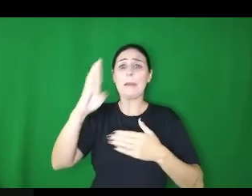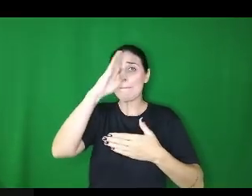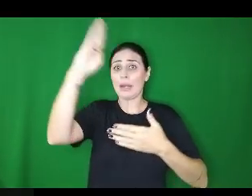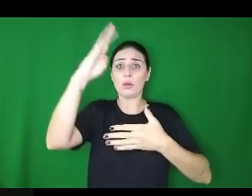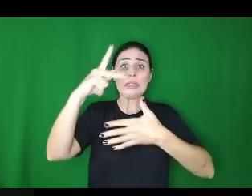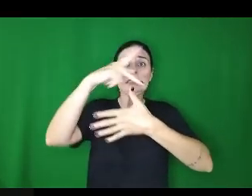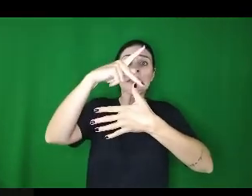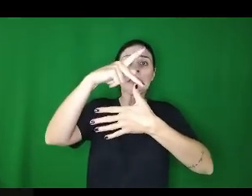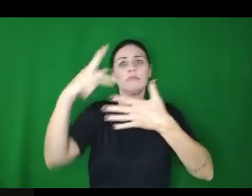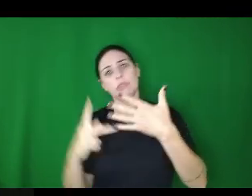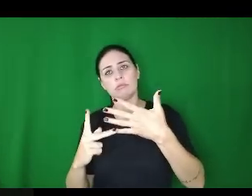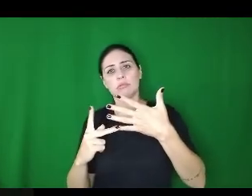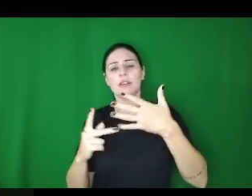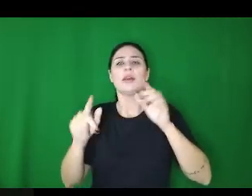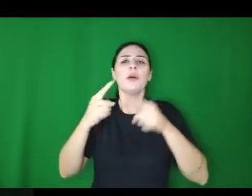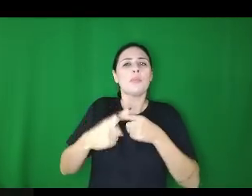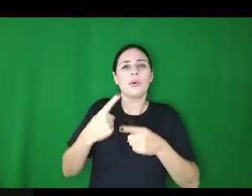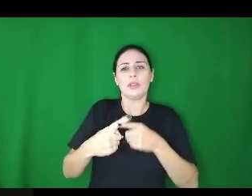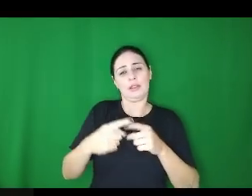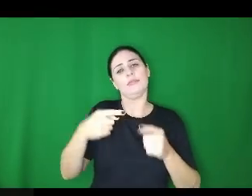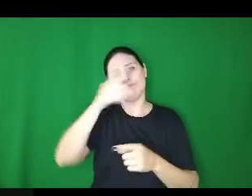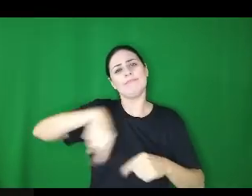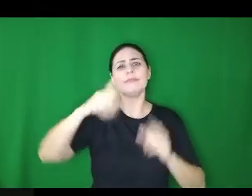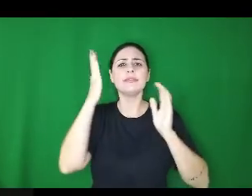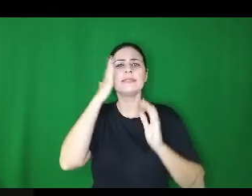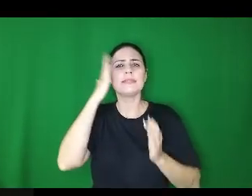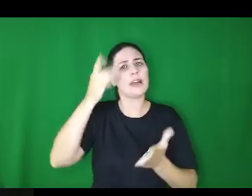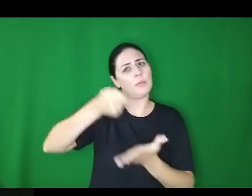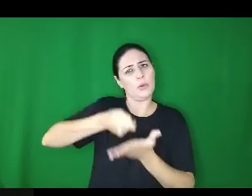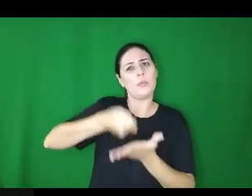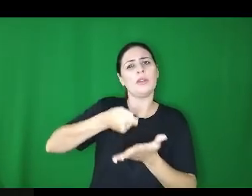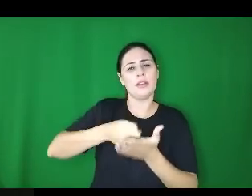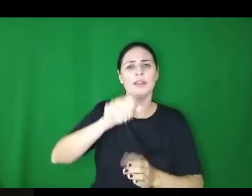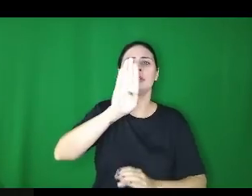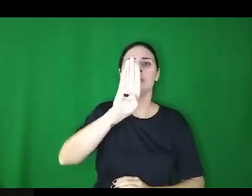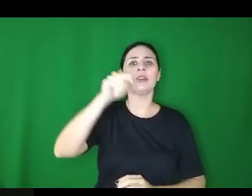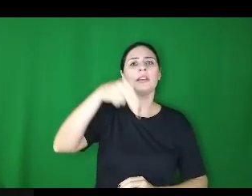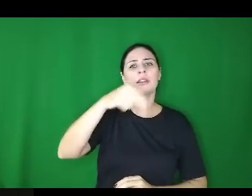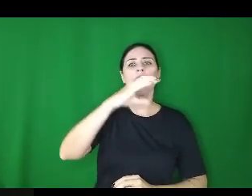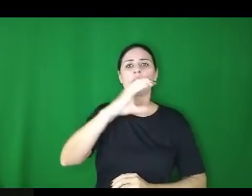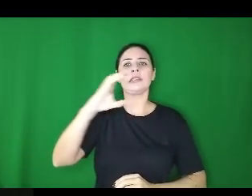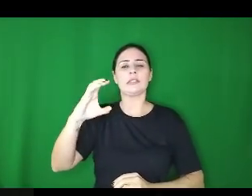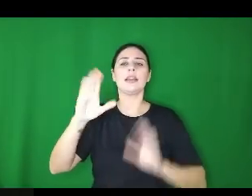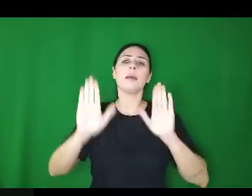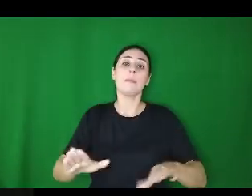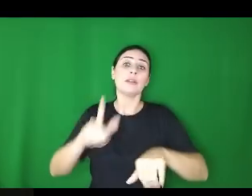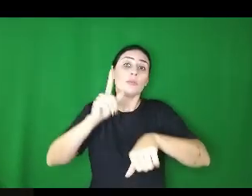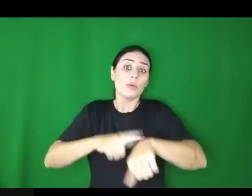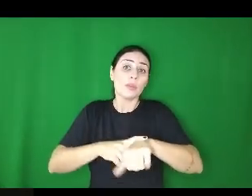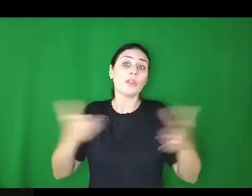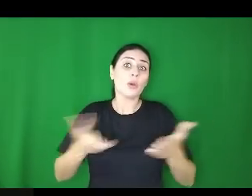afastar, mas veio uma pedra no meio do caminho, que esse planejamento que foi feito, ele